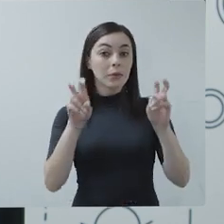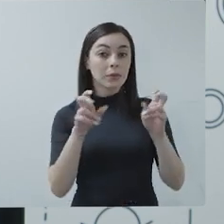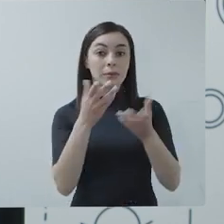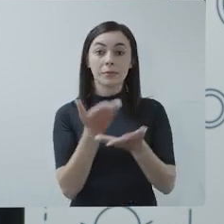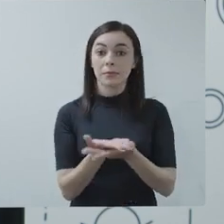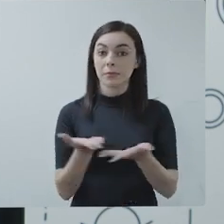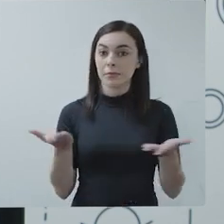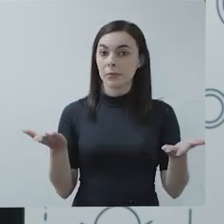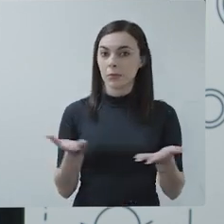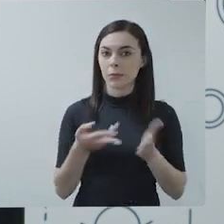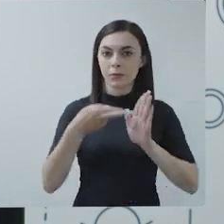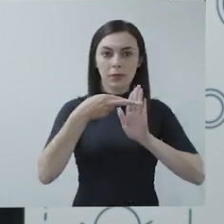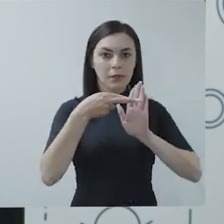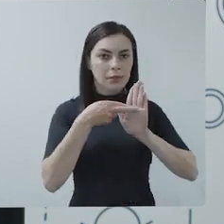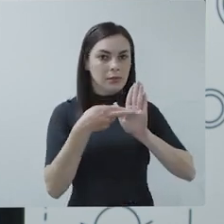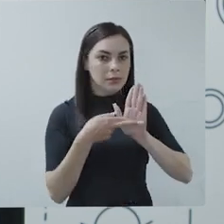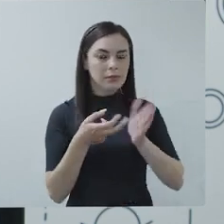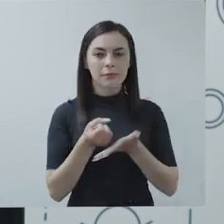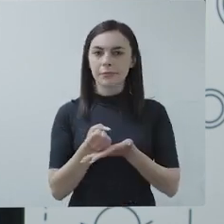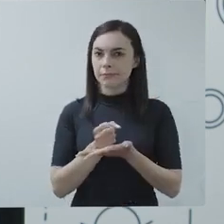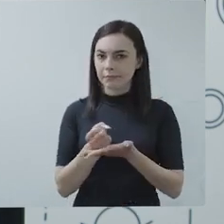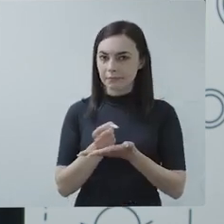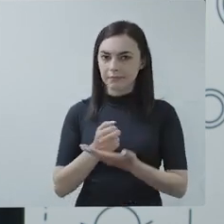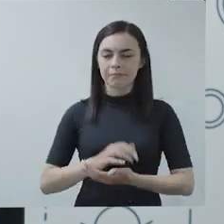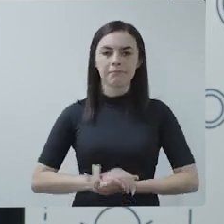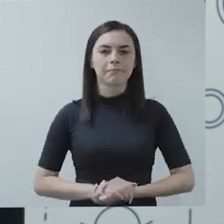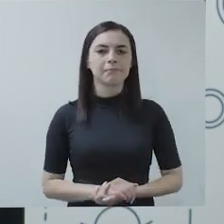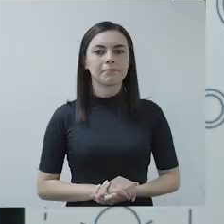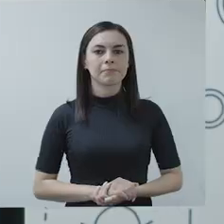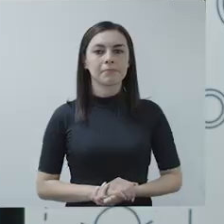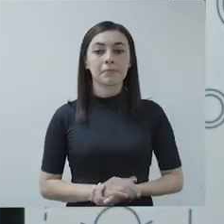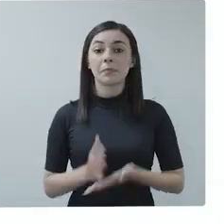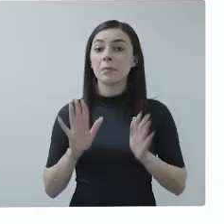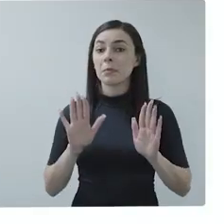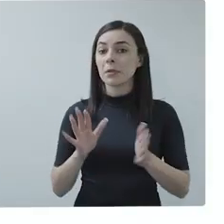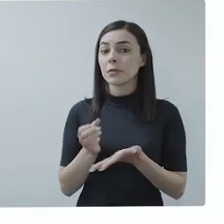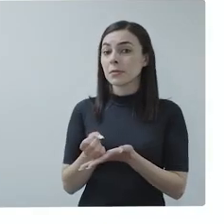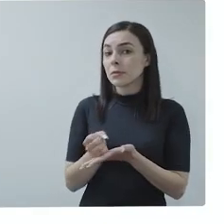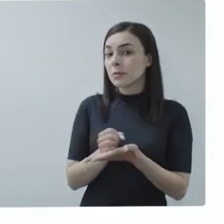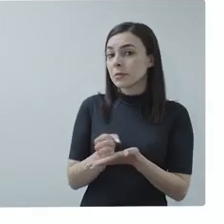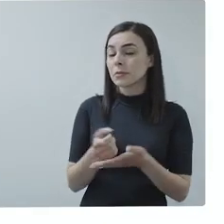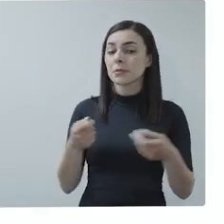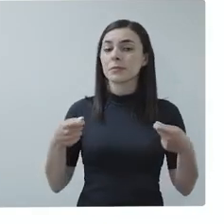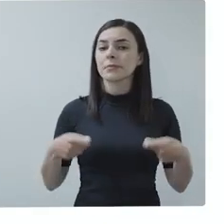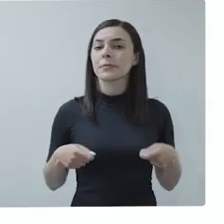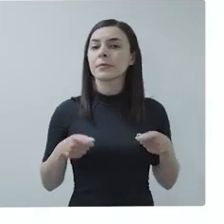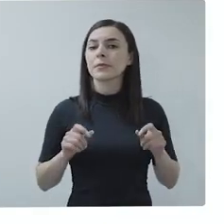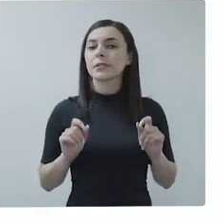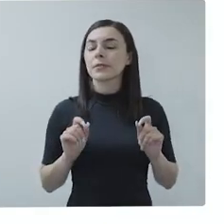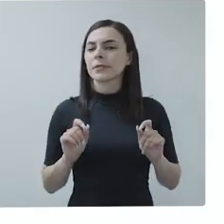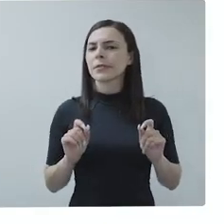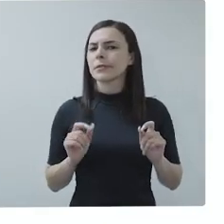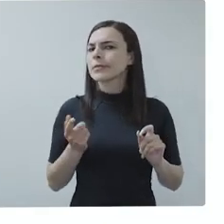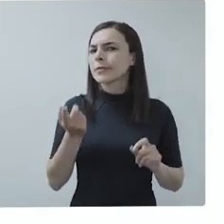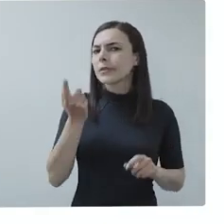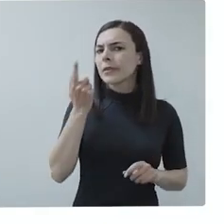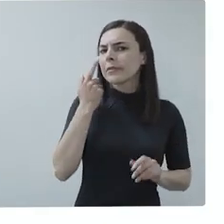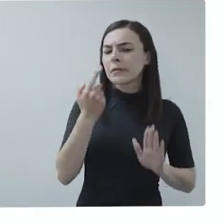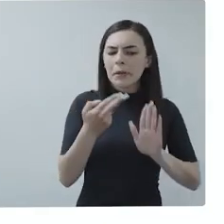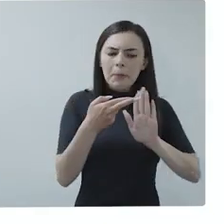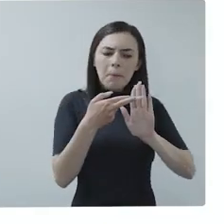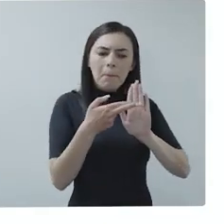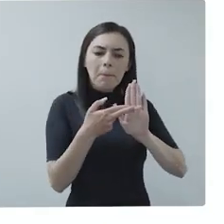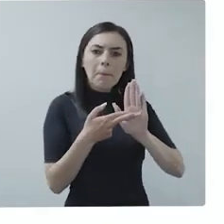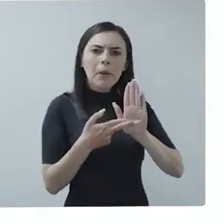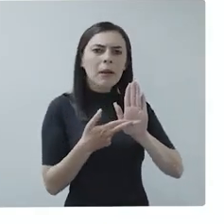aula de hoje é regra de jogo. Para a gente jogar, a gente precisa ver quais que são essas